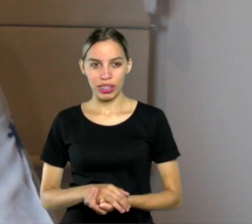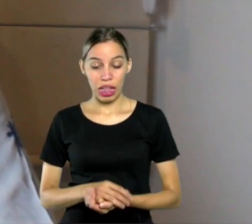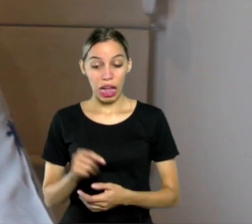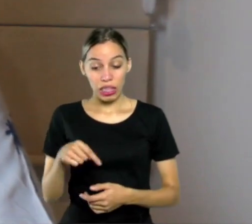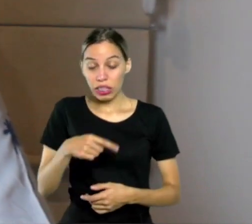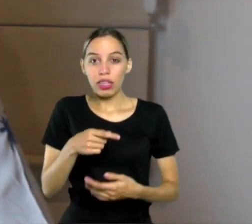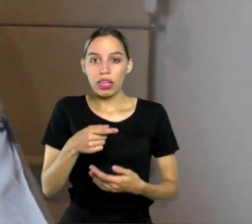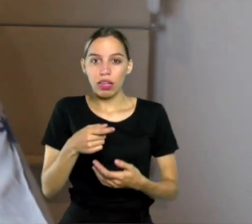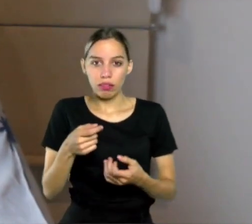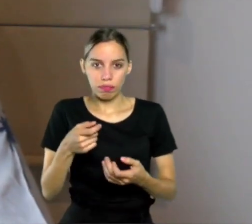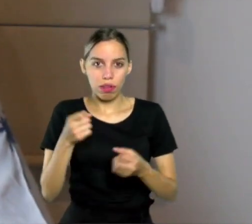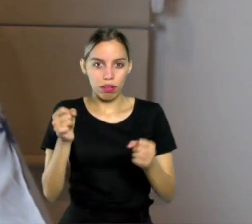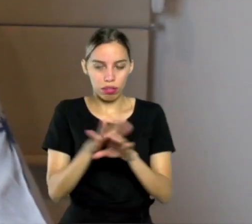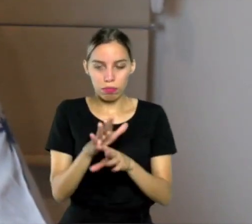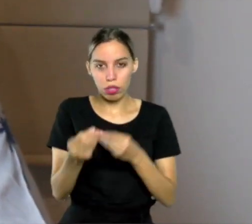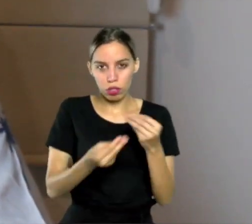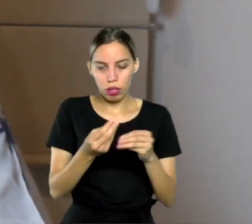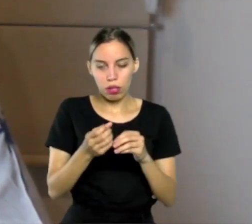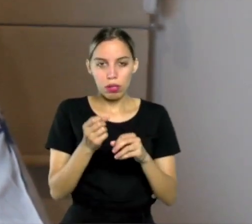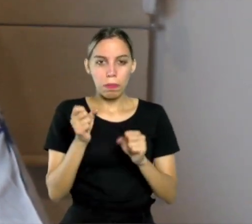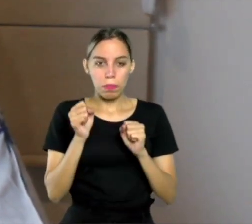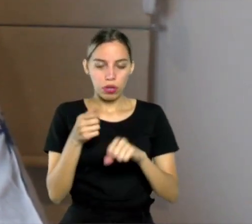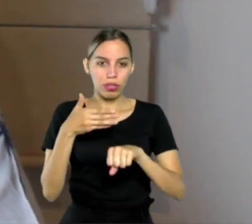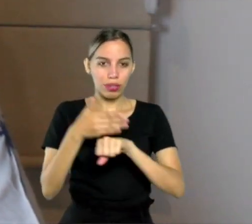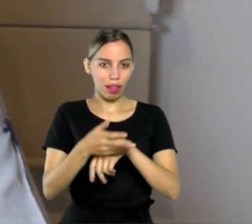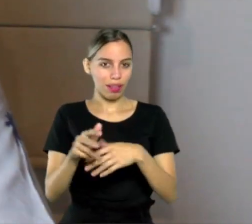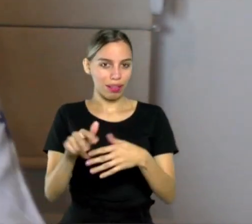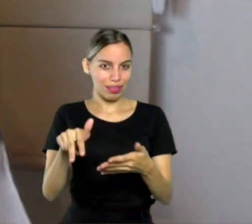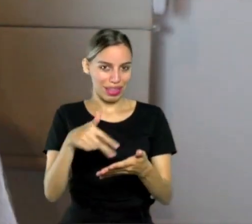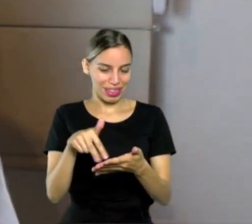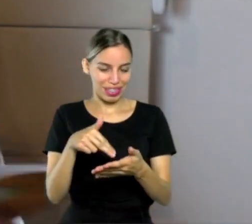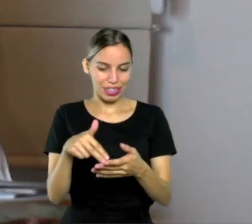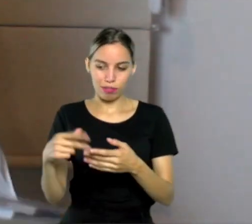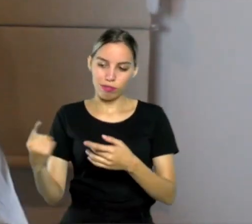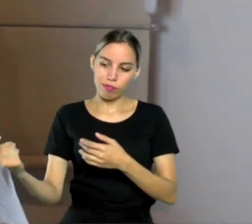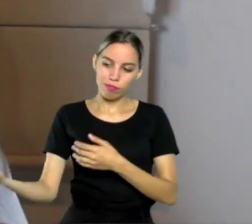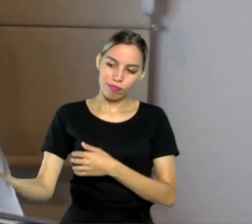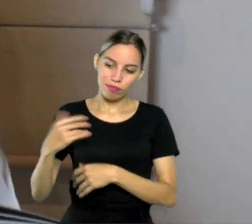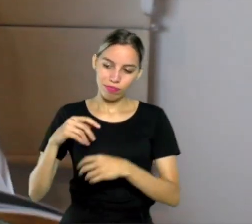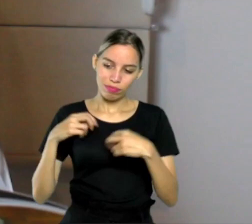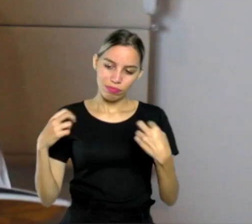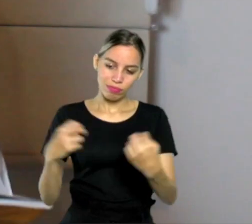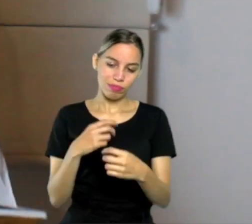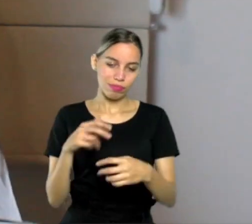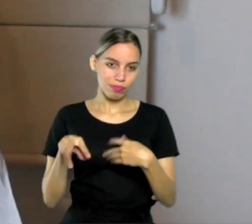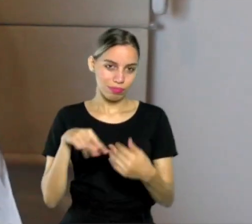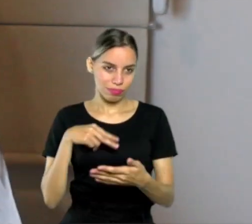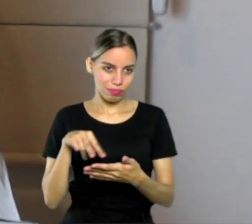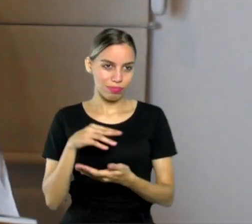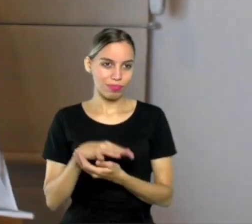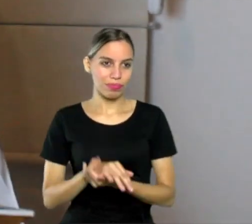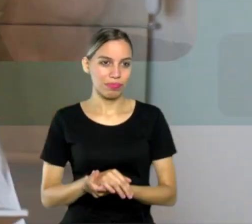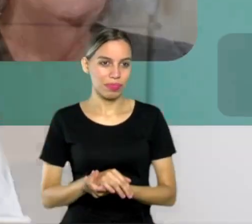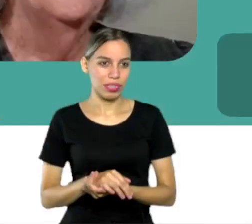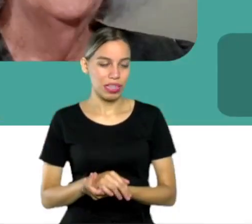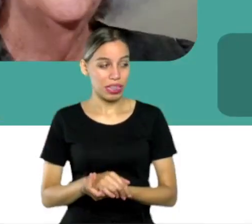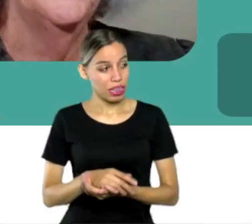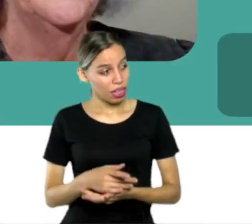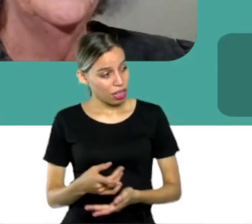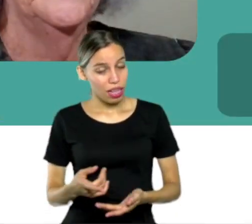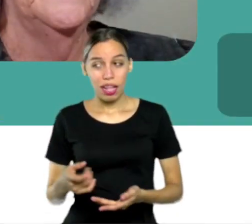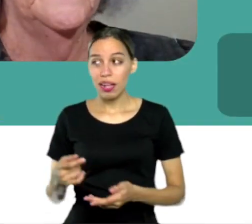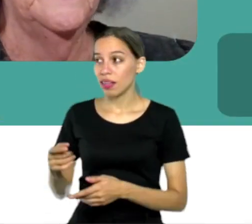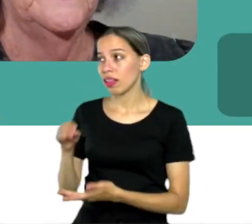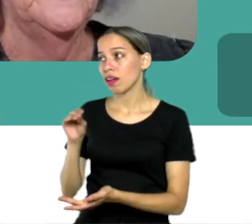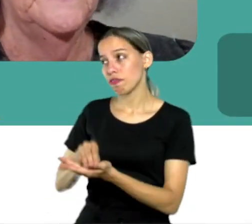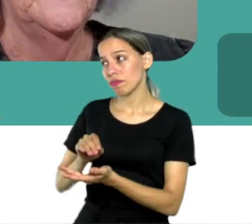Porque isso aqui eu peguei os originais, mas aí a gente está sempre mudando alguma coisa. O que está publicado aqui, possivelmente, não é isso. Demais. E aí, vamos